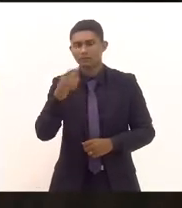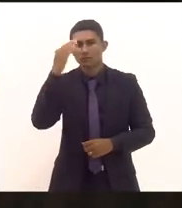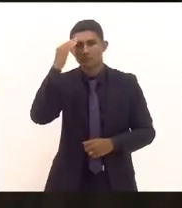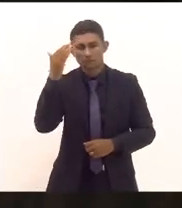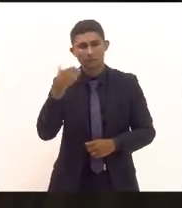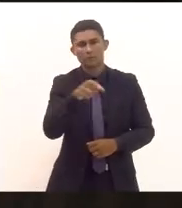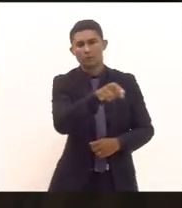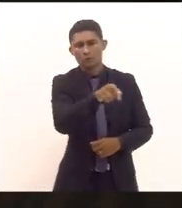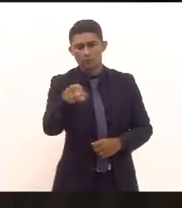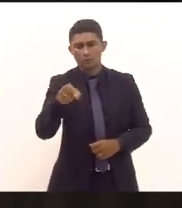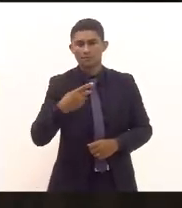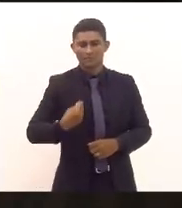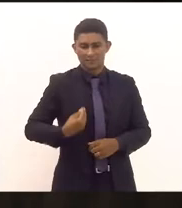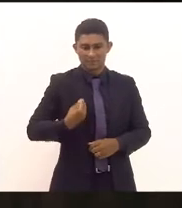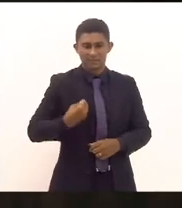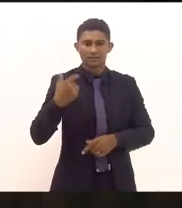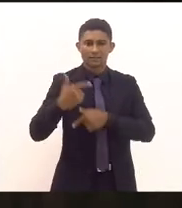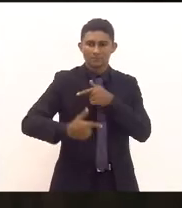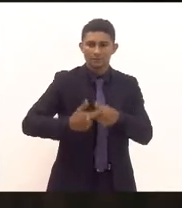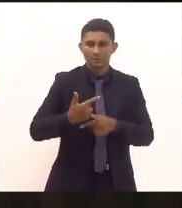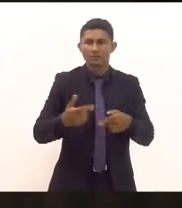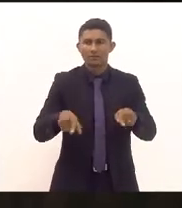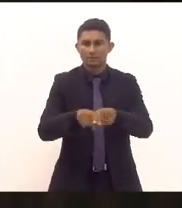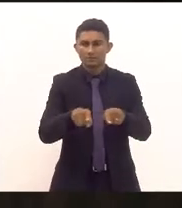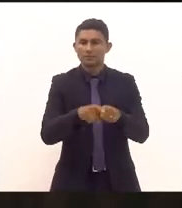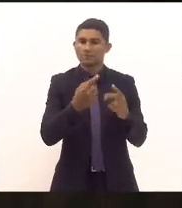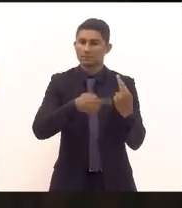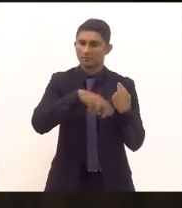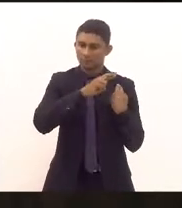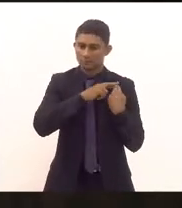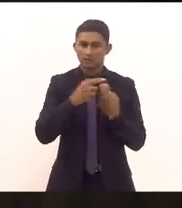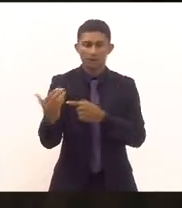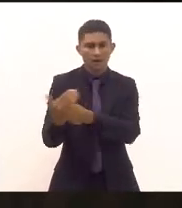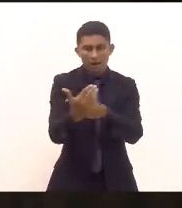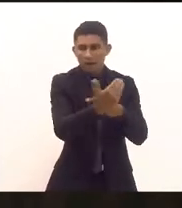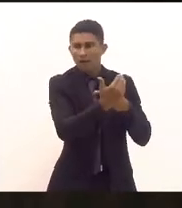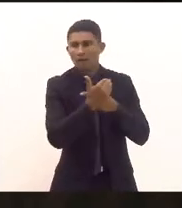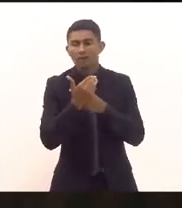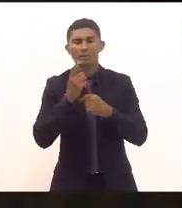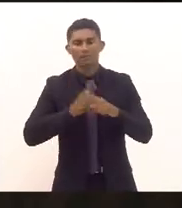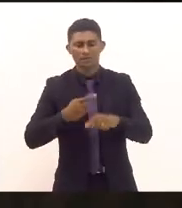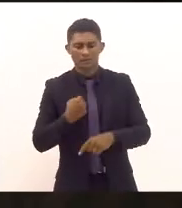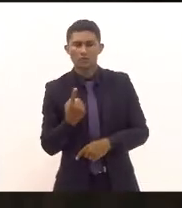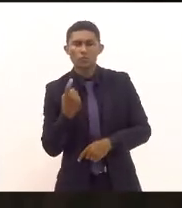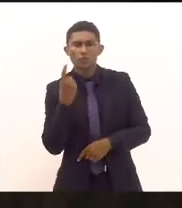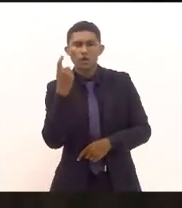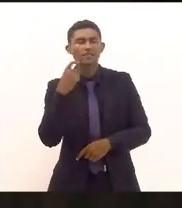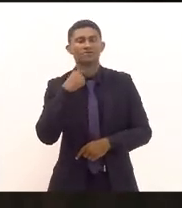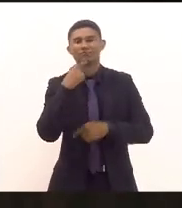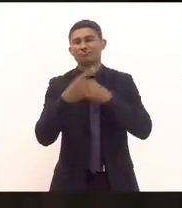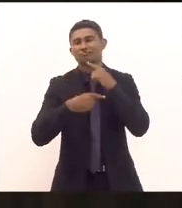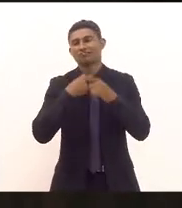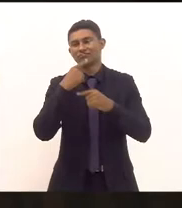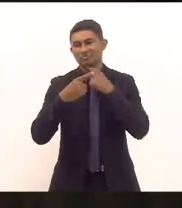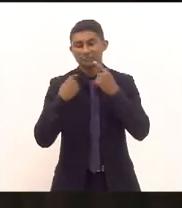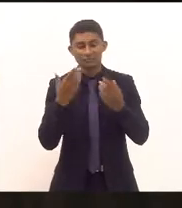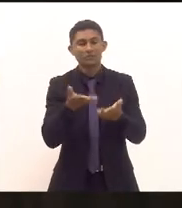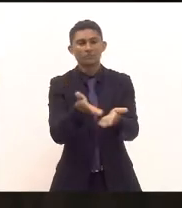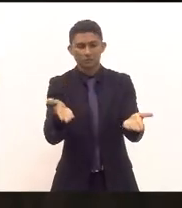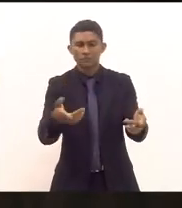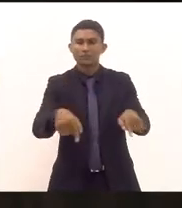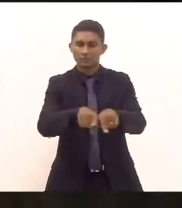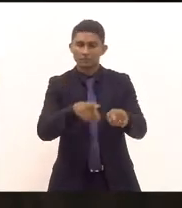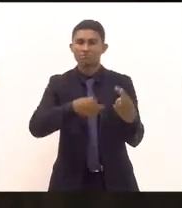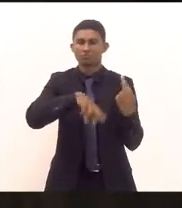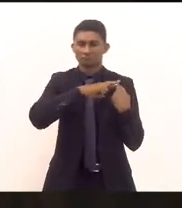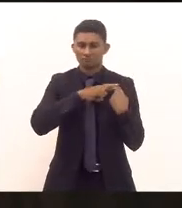vocês existirem dividir em comigo e essa responsabilidade porque eu sozinha não faria nada disso bom então vocês tem